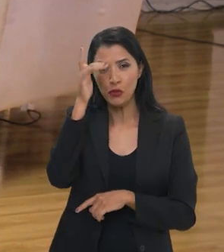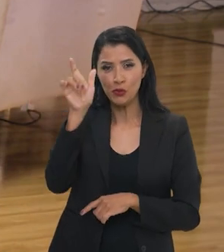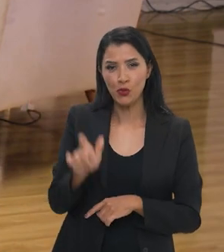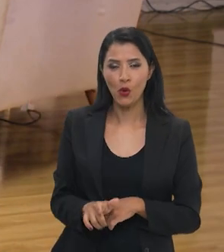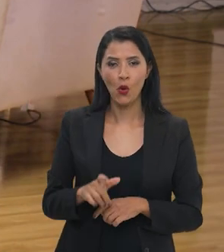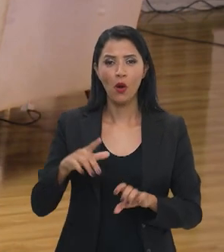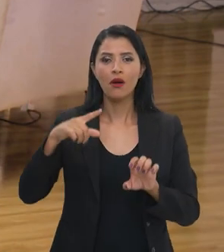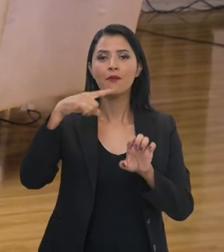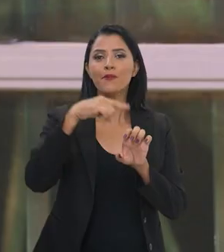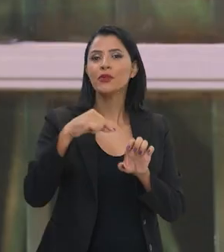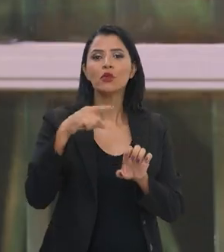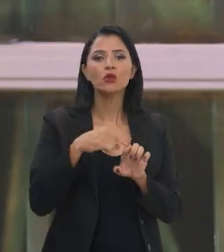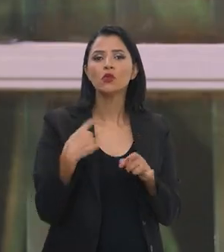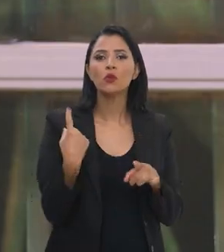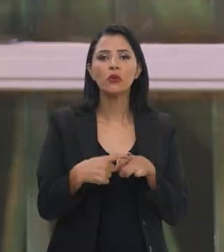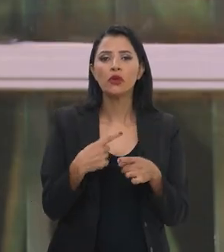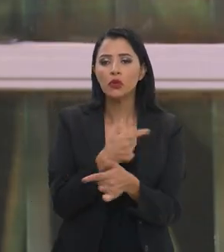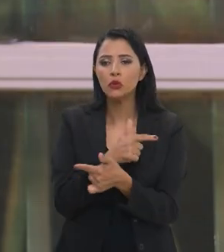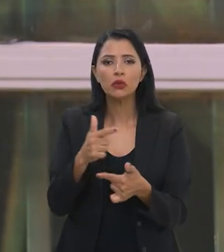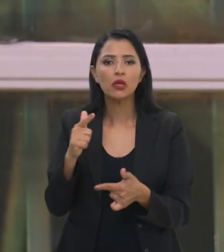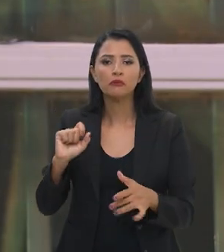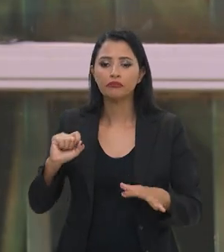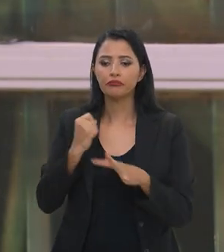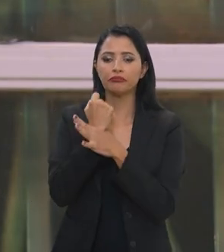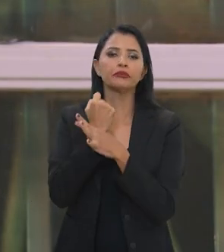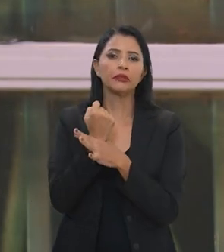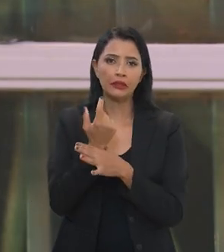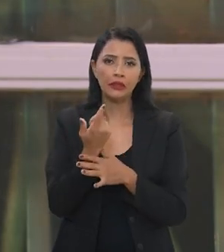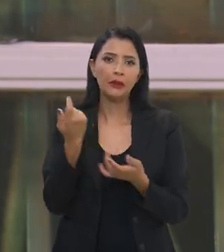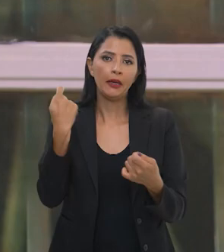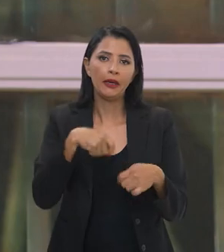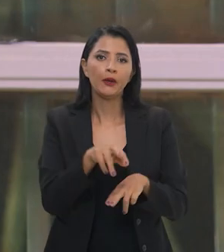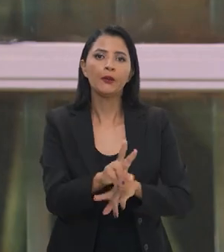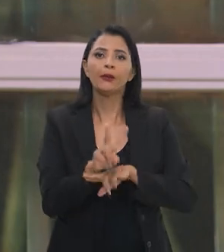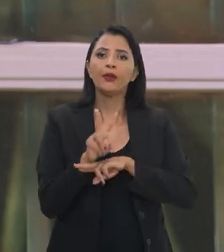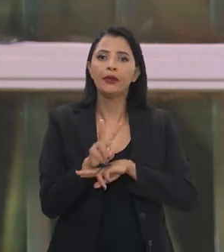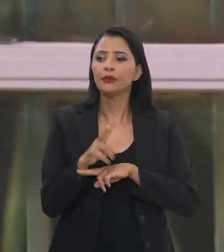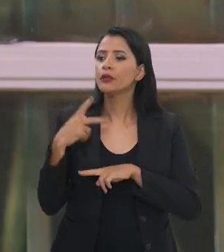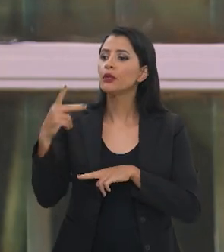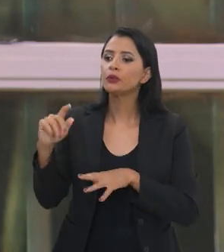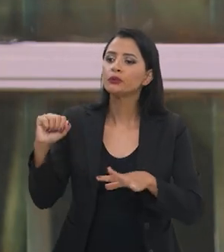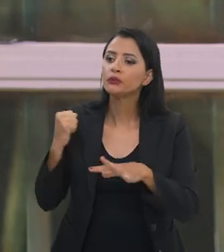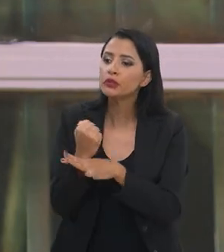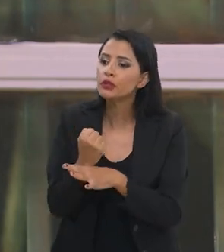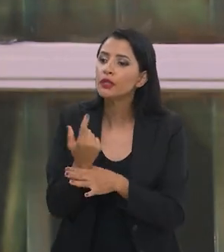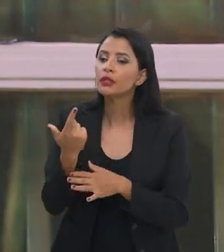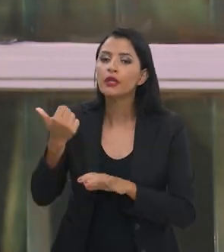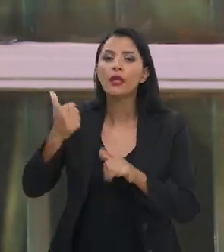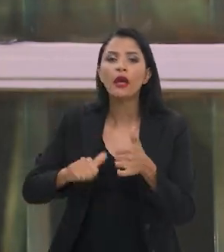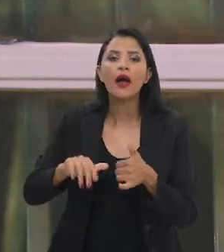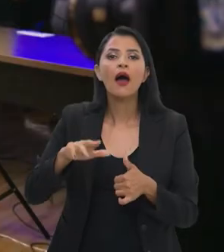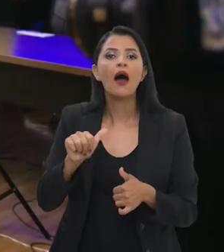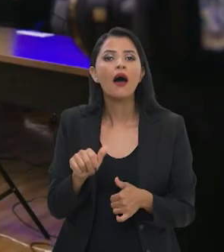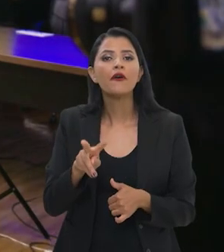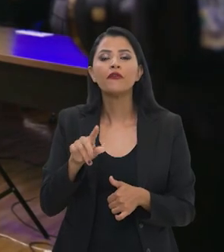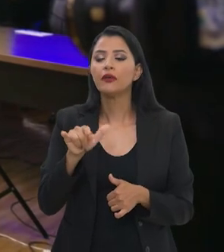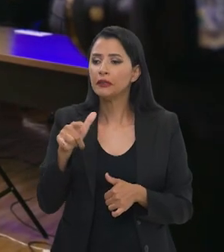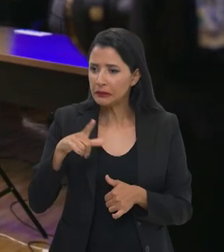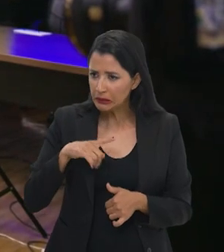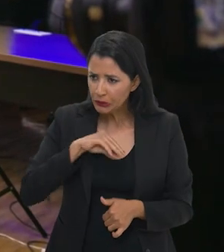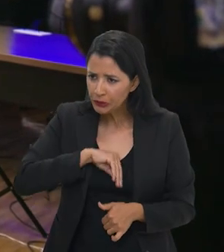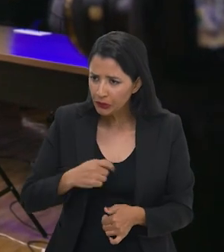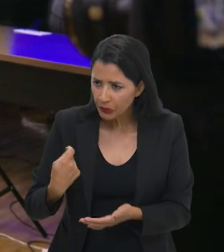empreendedor é porque não tem a garantia quer tomar um empréstimo tá bom cadê a tua garantia Cadê o avalista